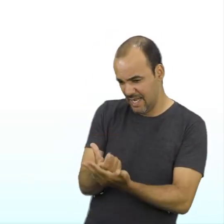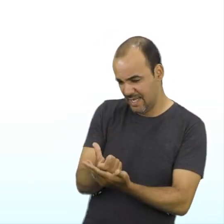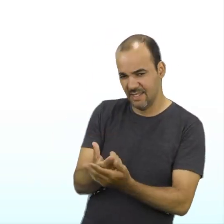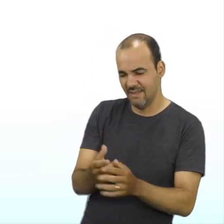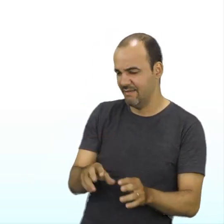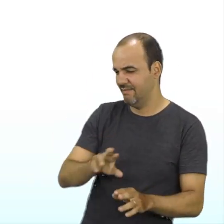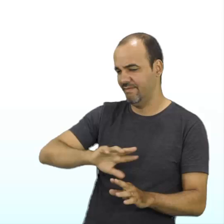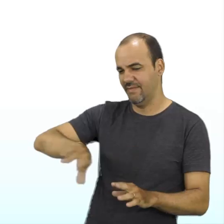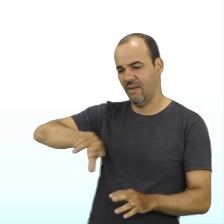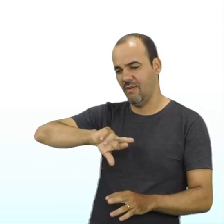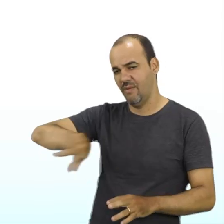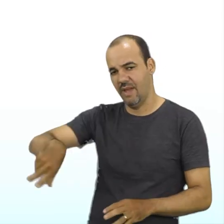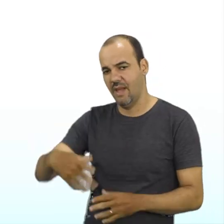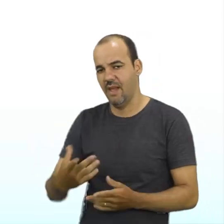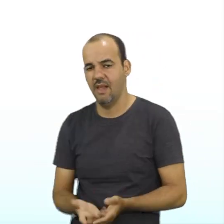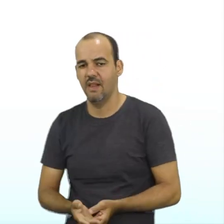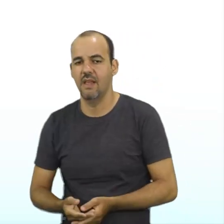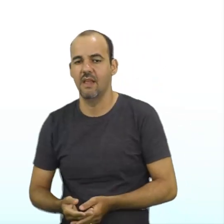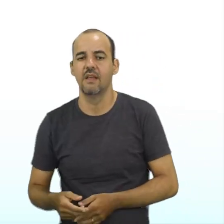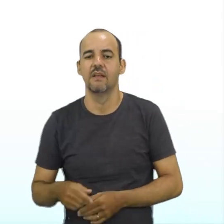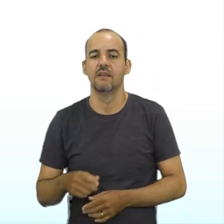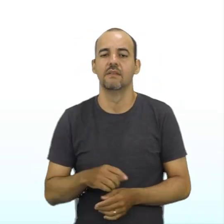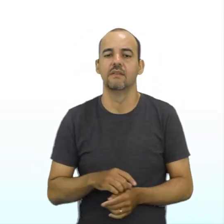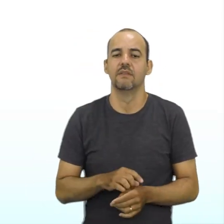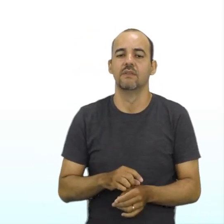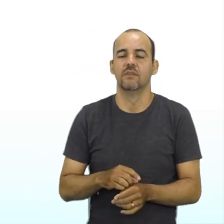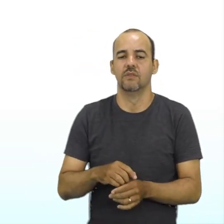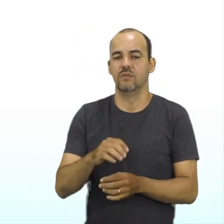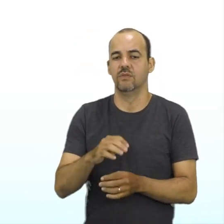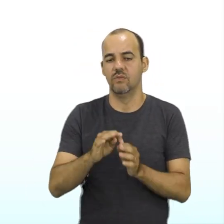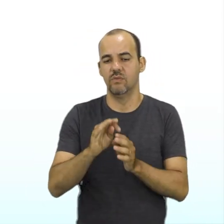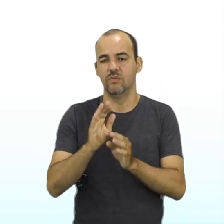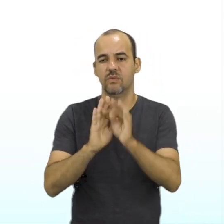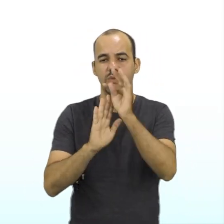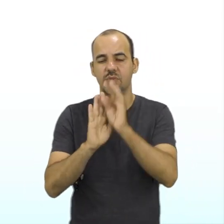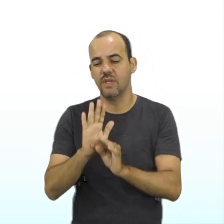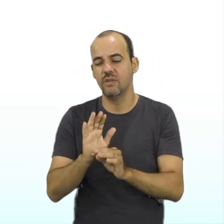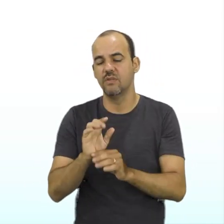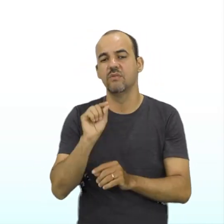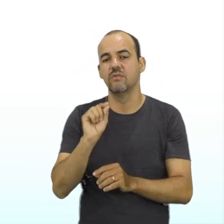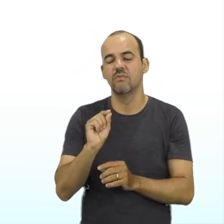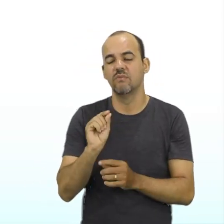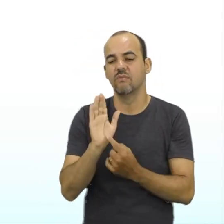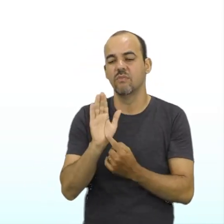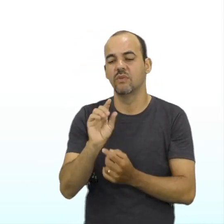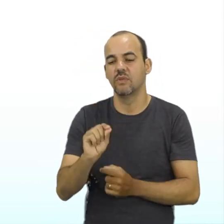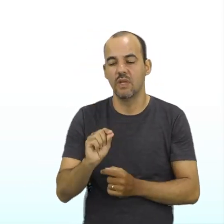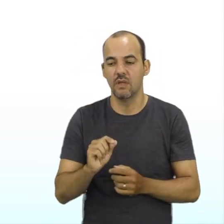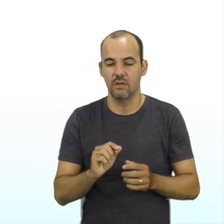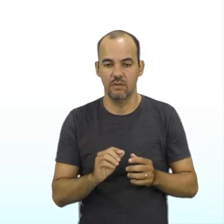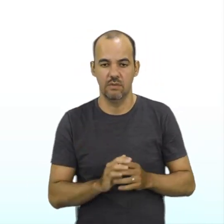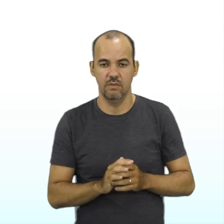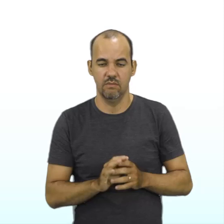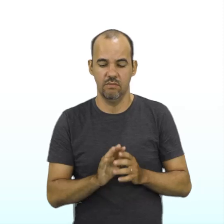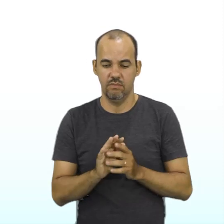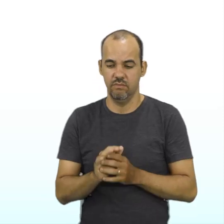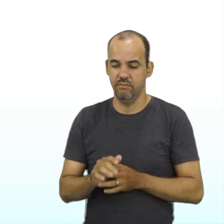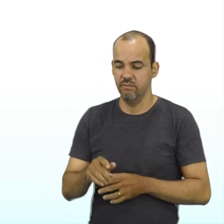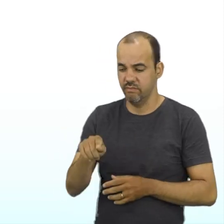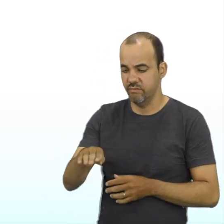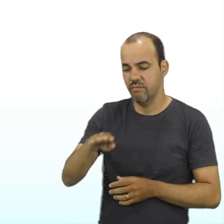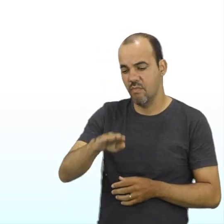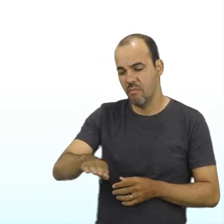além disso, tem dizendo aqui que ele tem que se aceitar o fato de estar distante